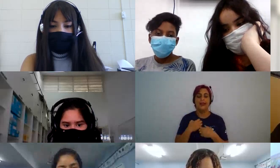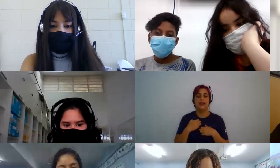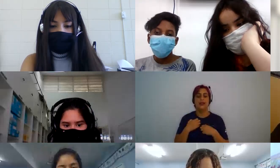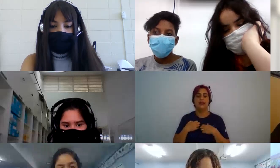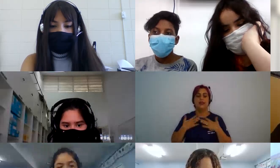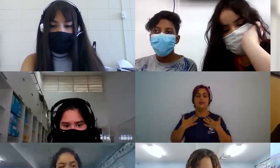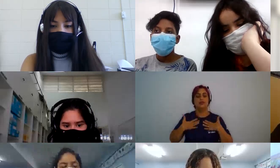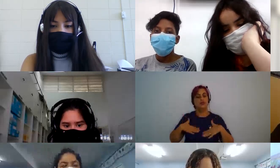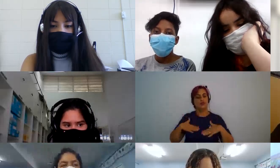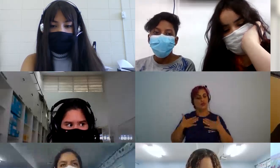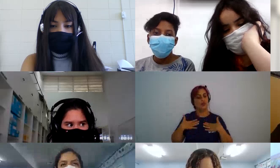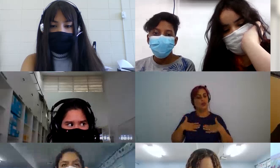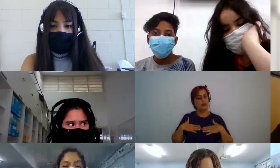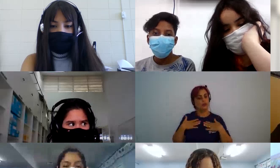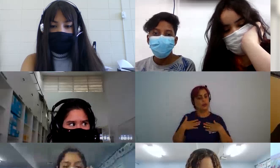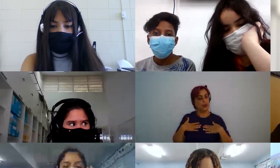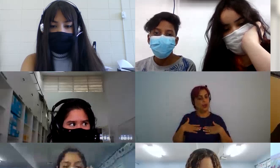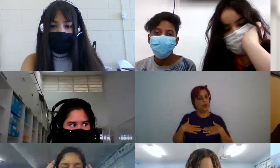coisas, sabe? Porque